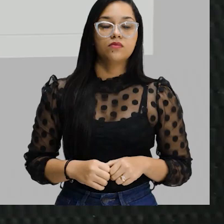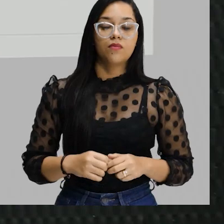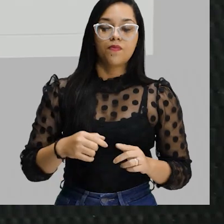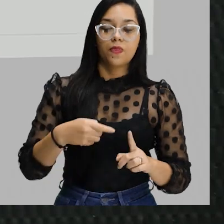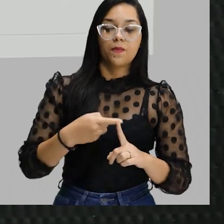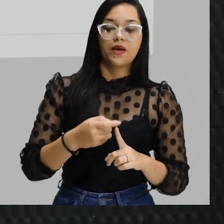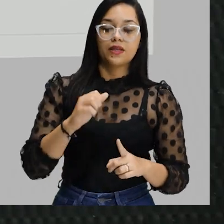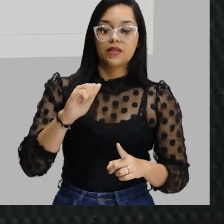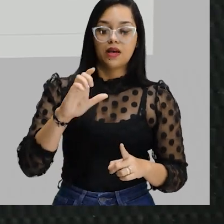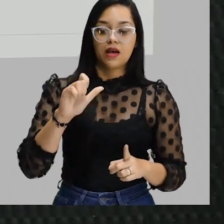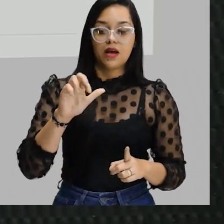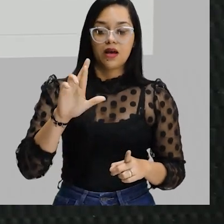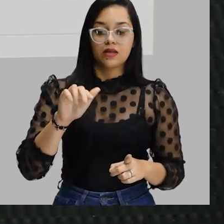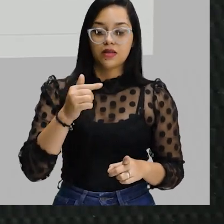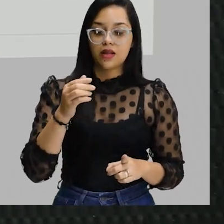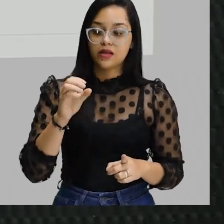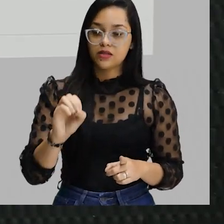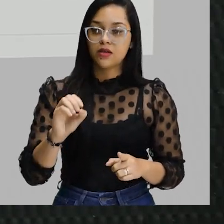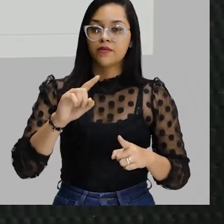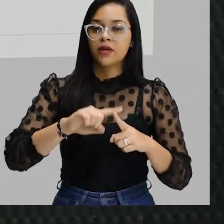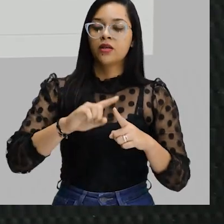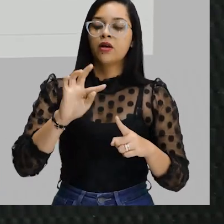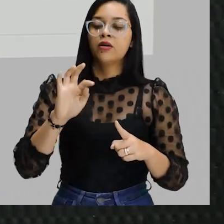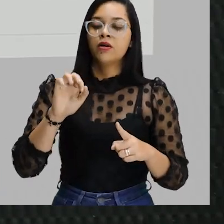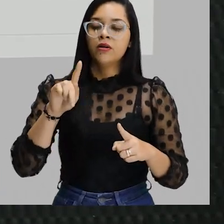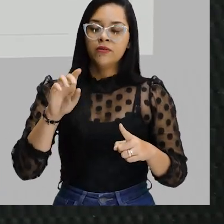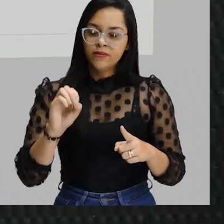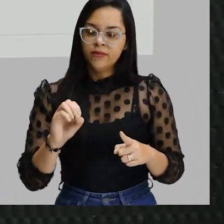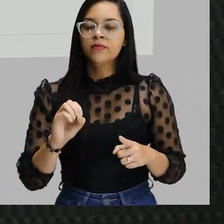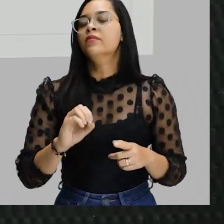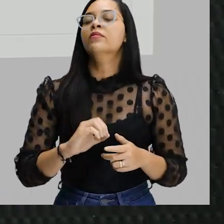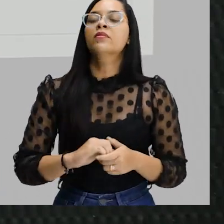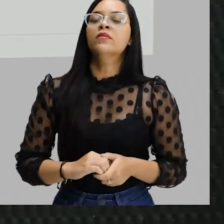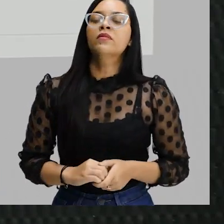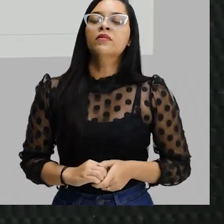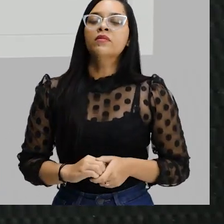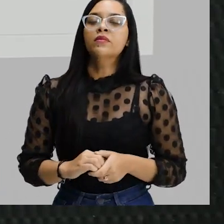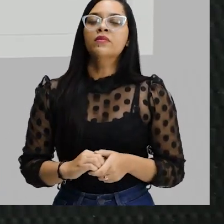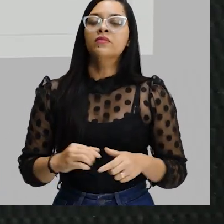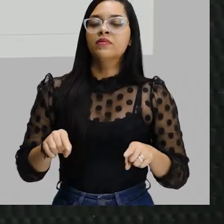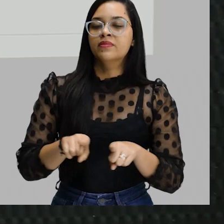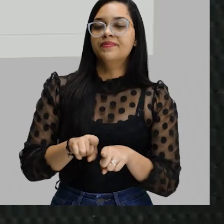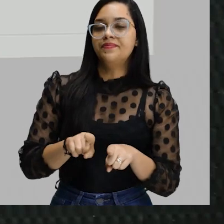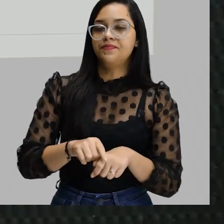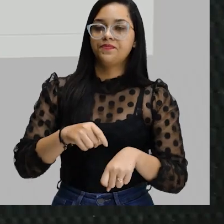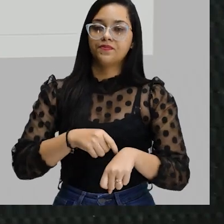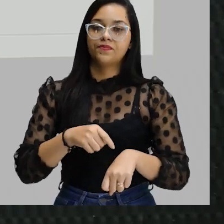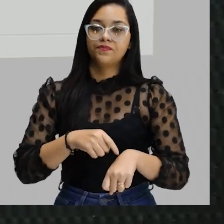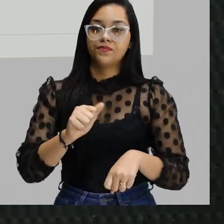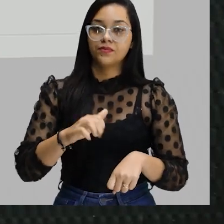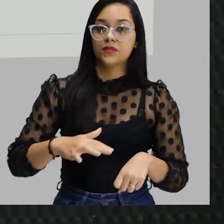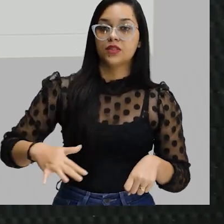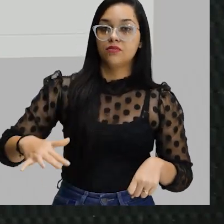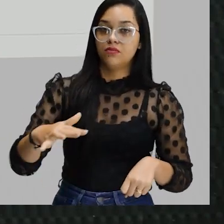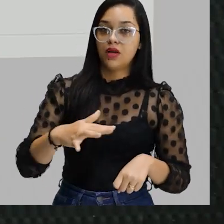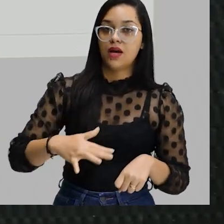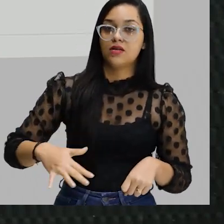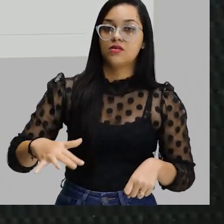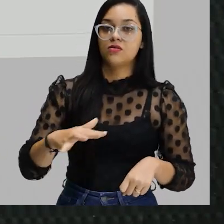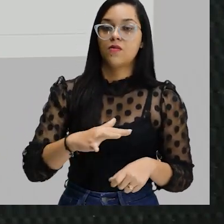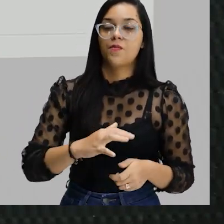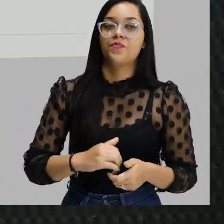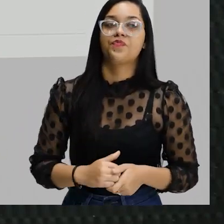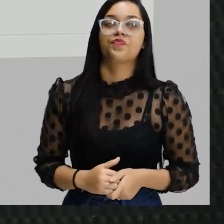mais a aceleração vezes o tempo. Ok? A função espaço, ó, espaço